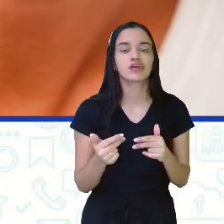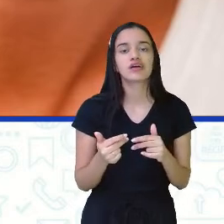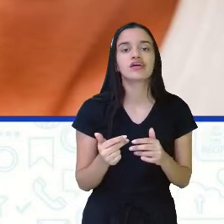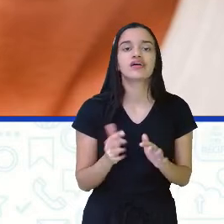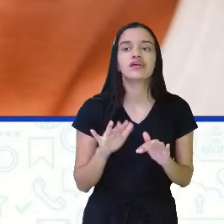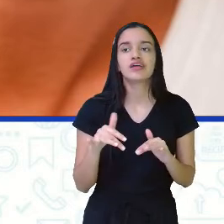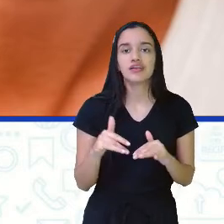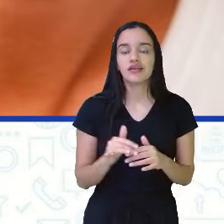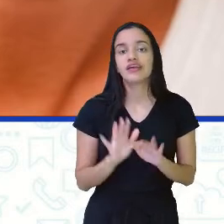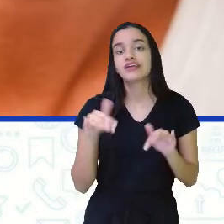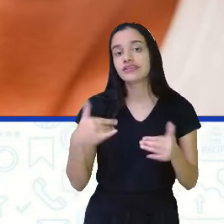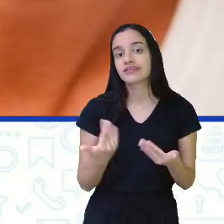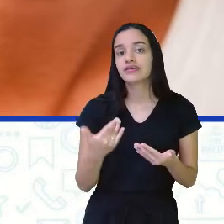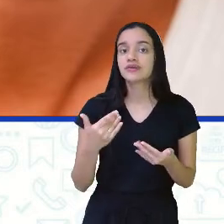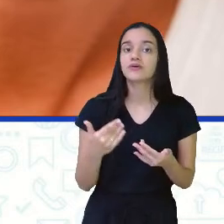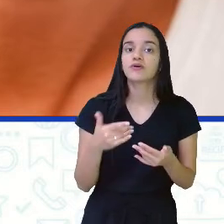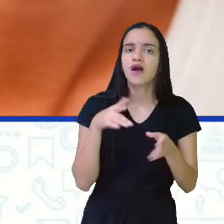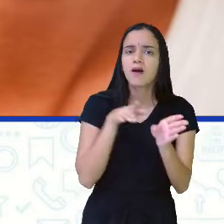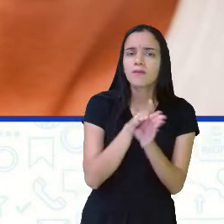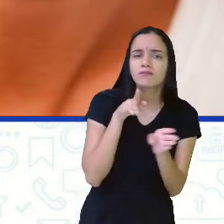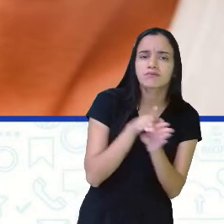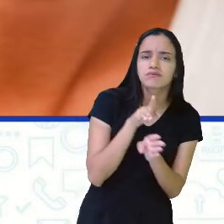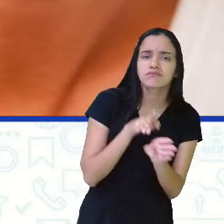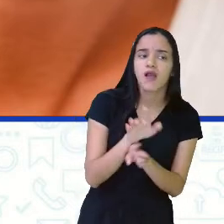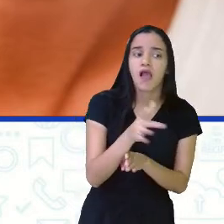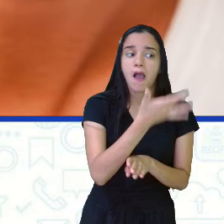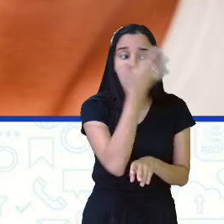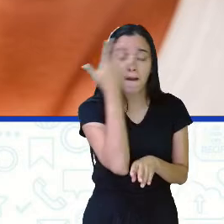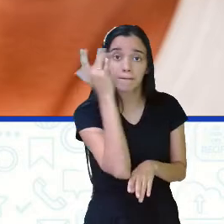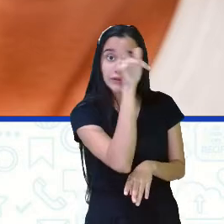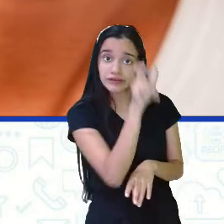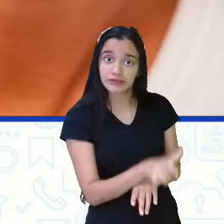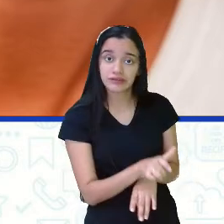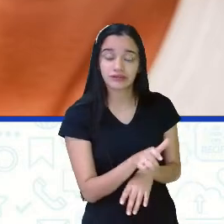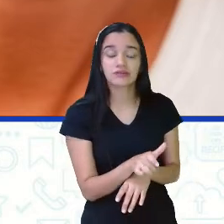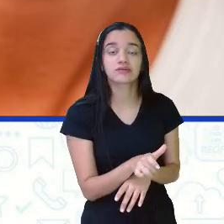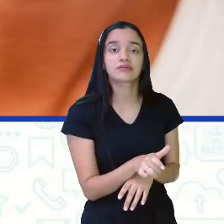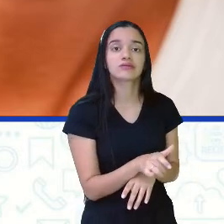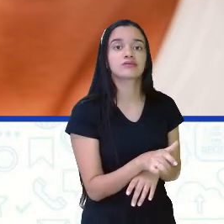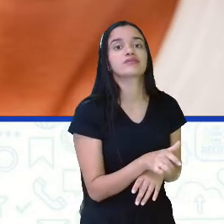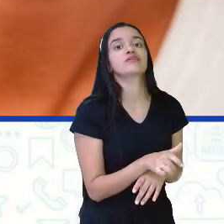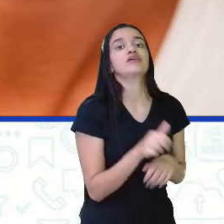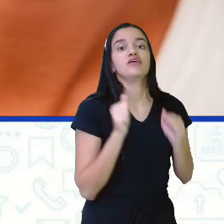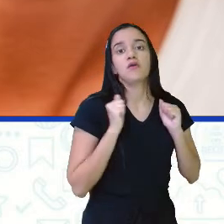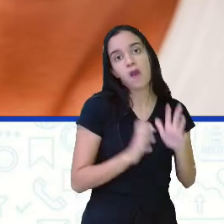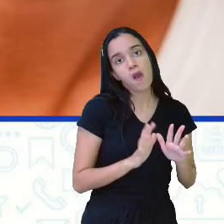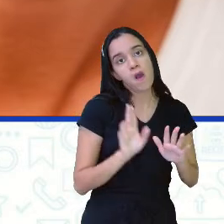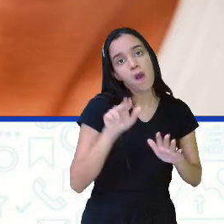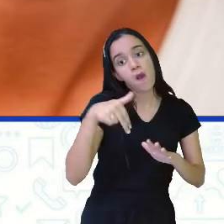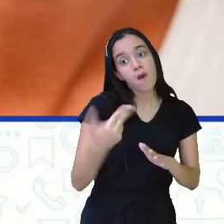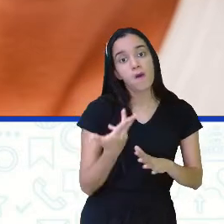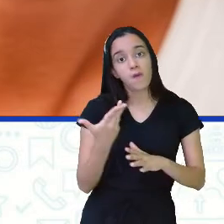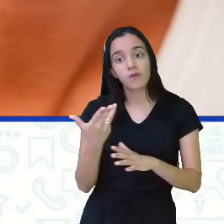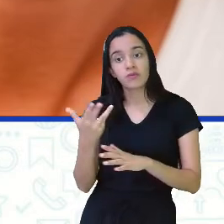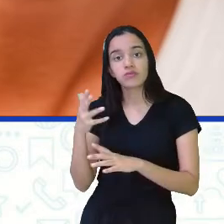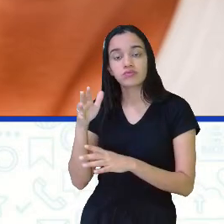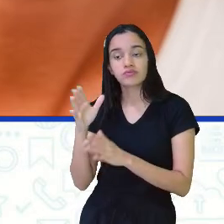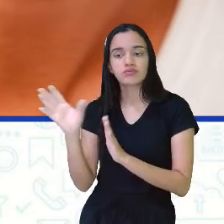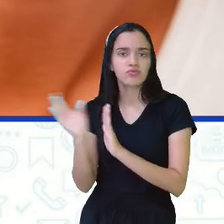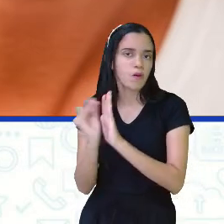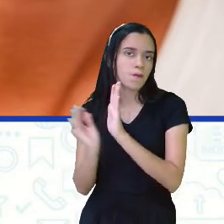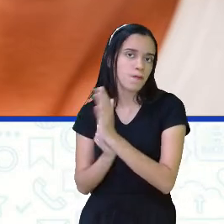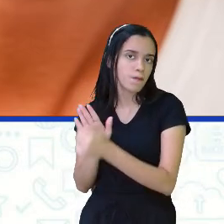finalidades possíveis: persuadir outro sujeito para promover determinada ação ou transmitir um